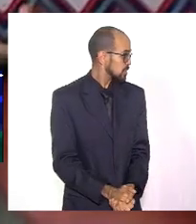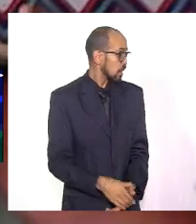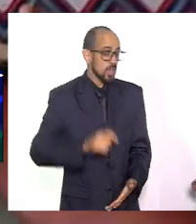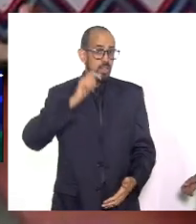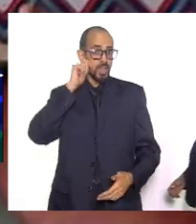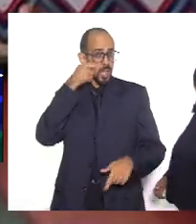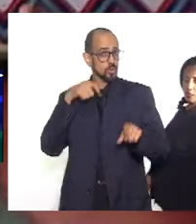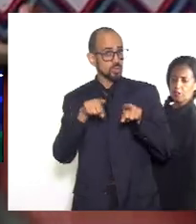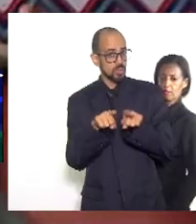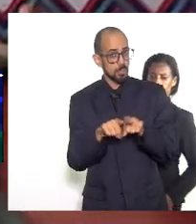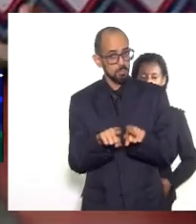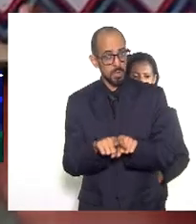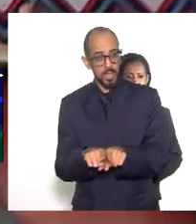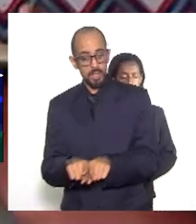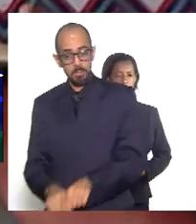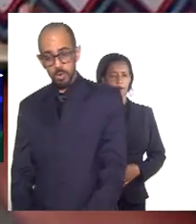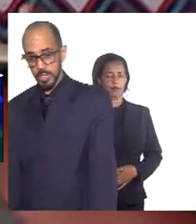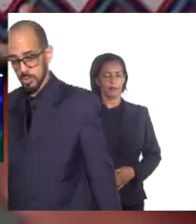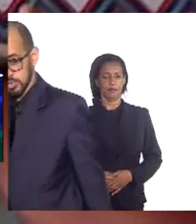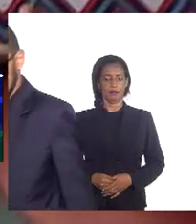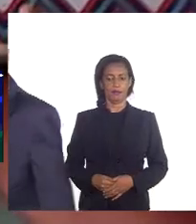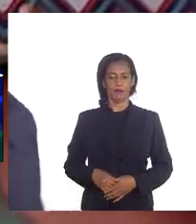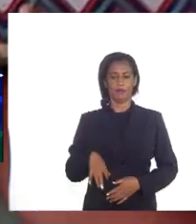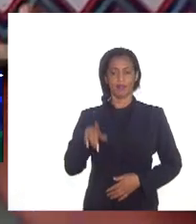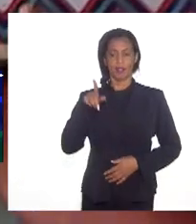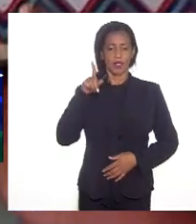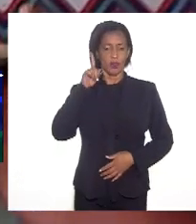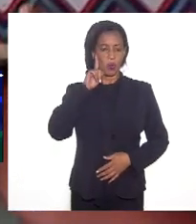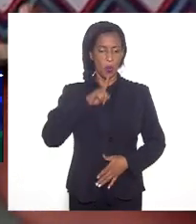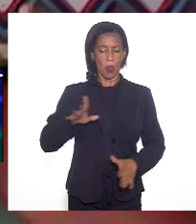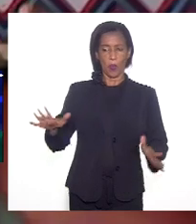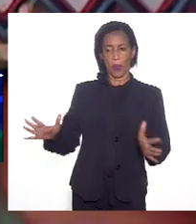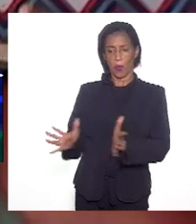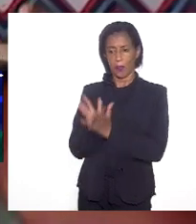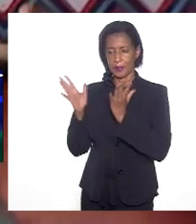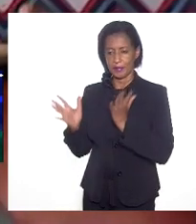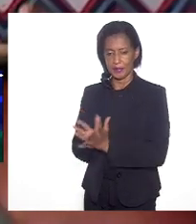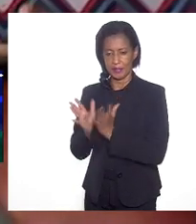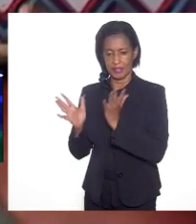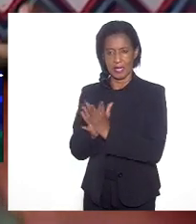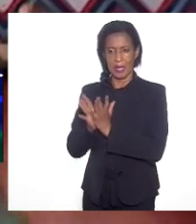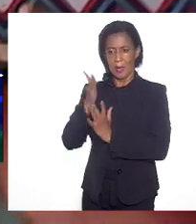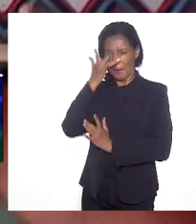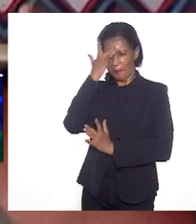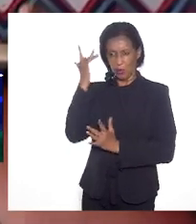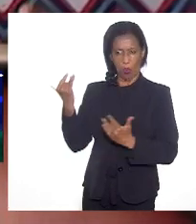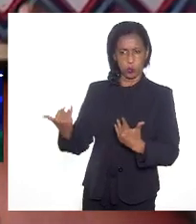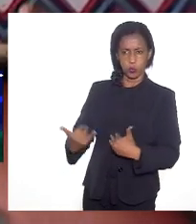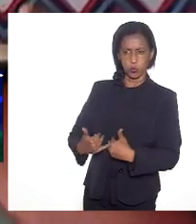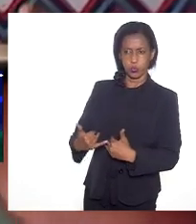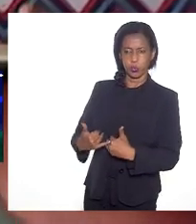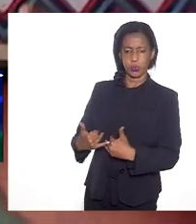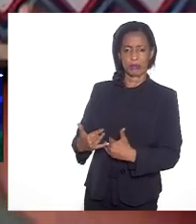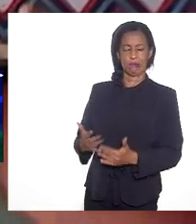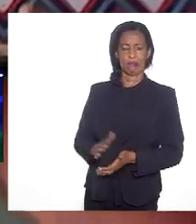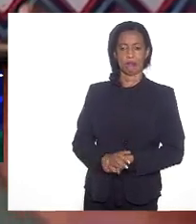Negros também, pardos também, pauperizados, expropriados, extremamente precarizados.